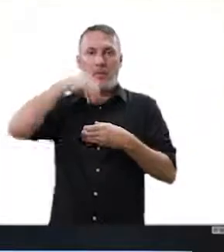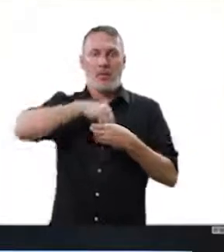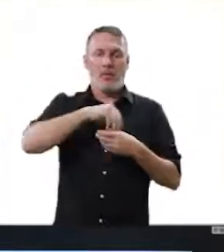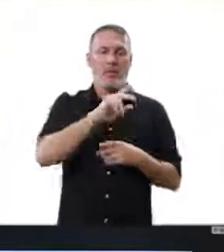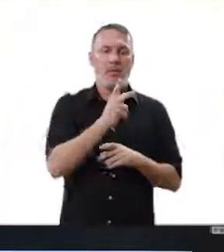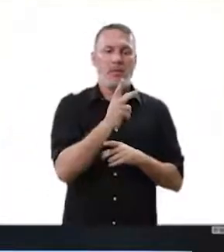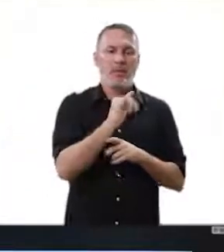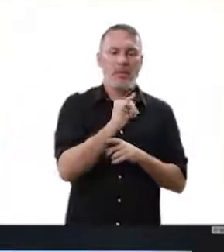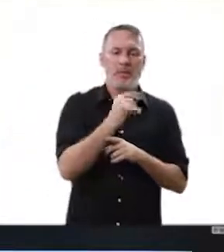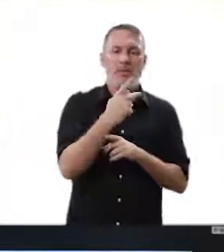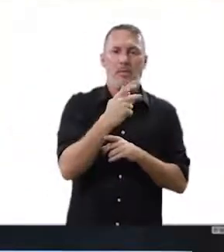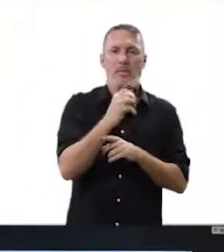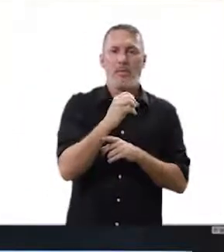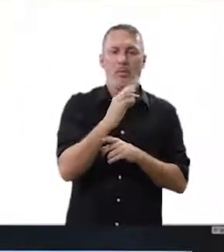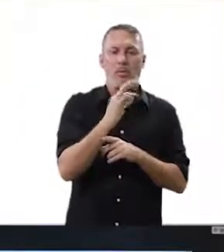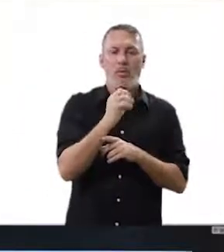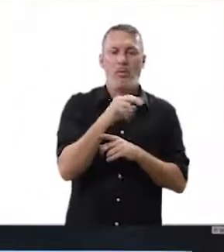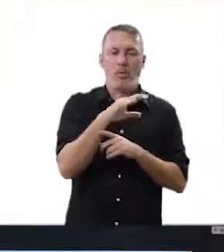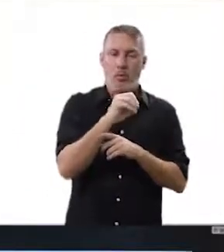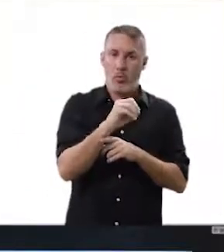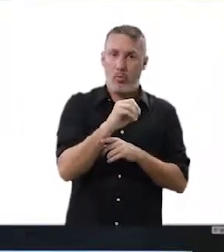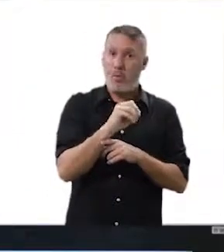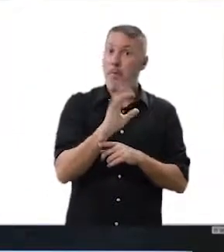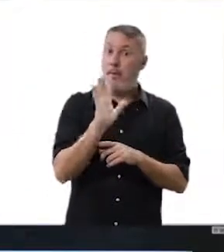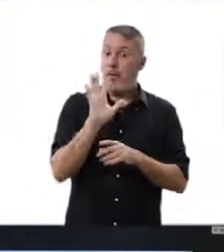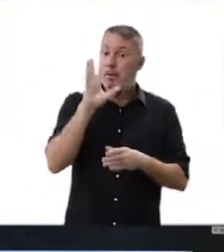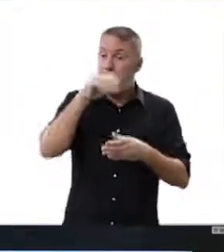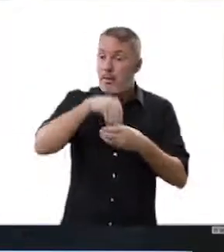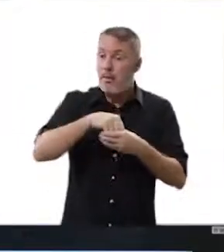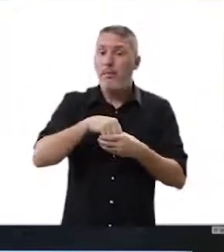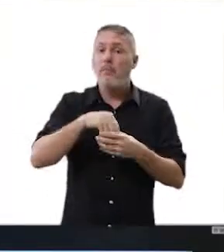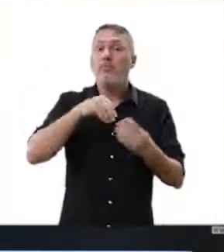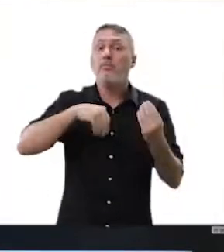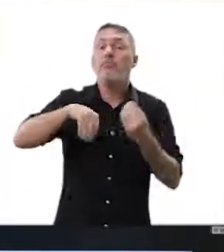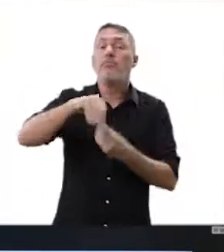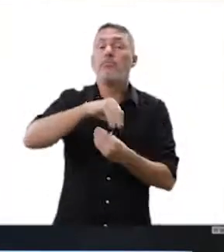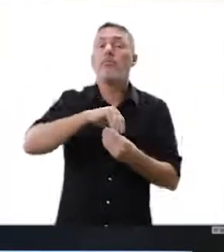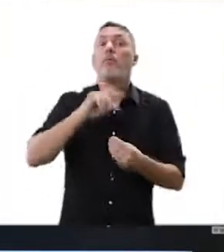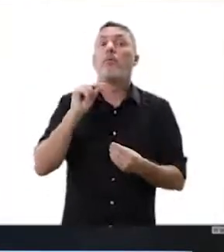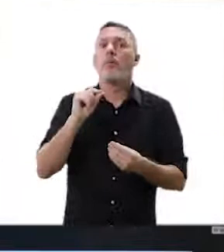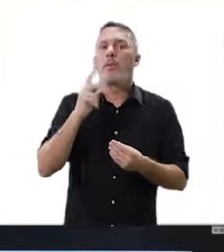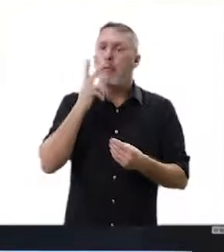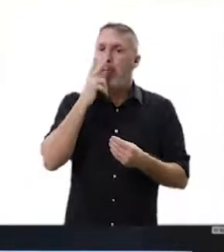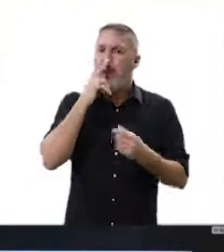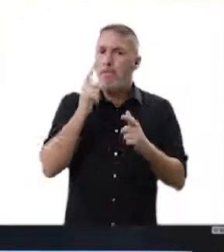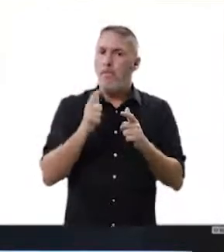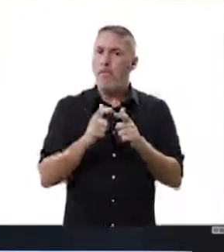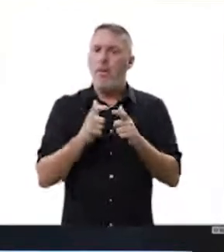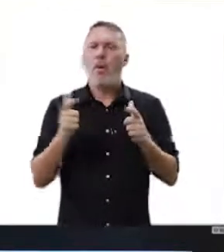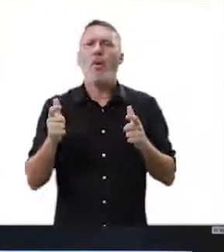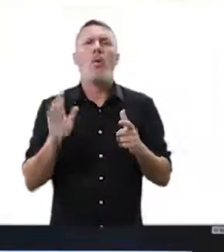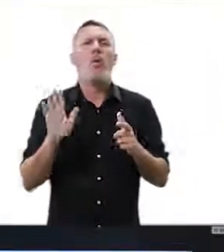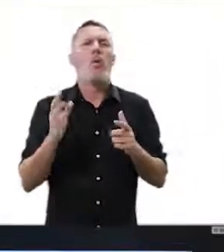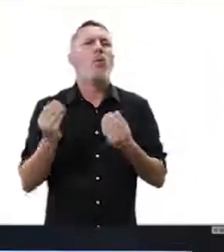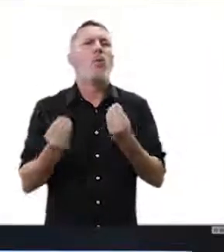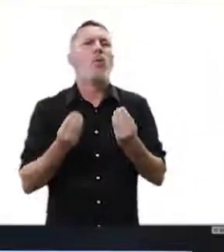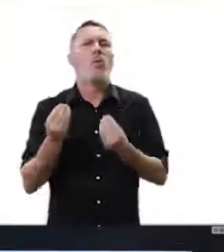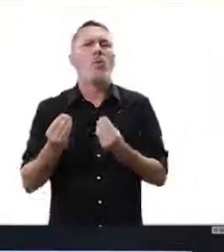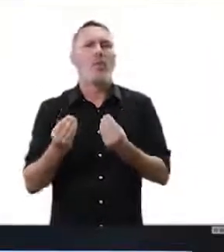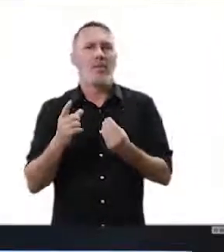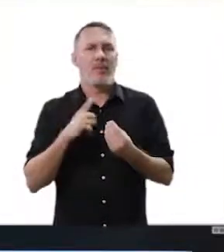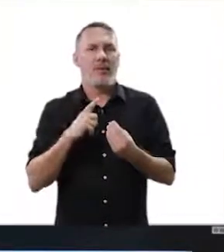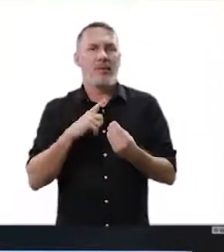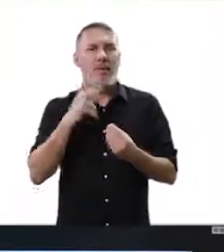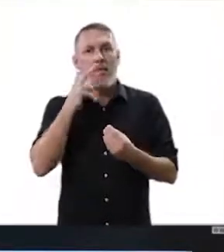uma ajuda para passar, que só através da membrana plasmática elas não conseguem, como por exemplo, a glicose,